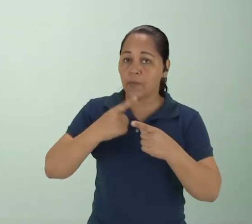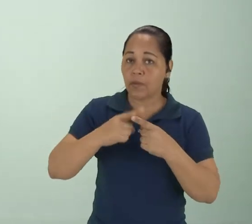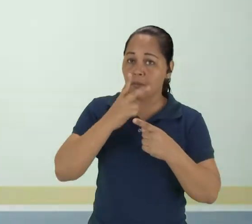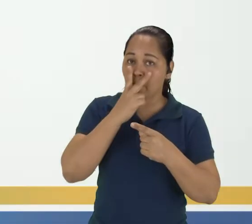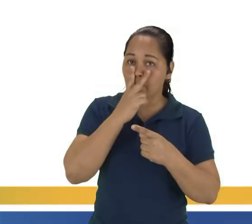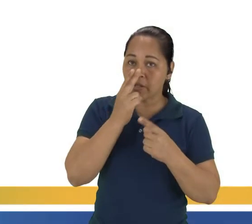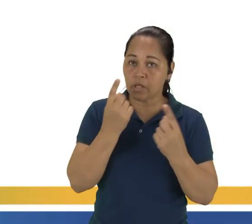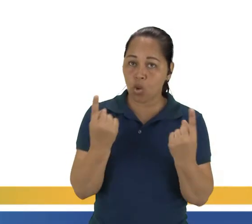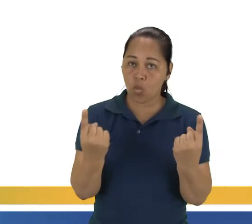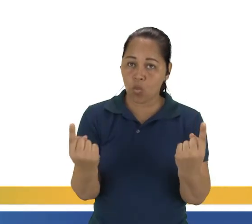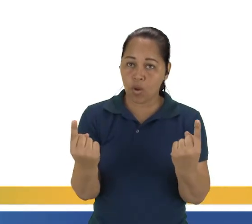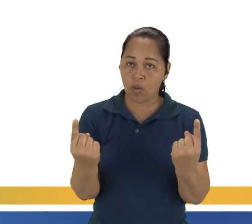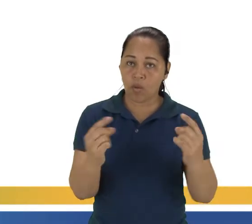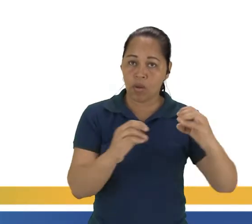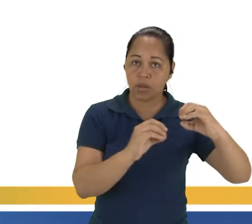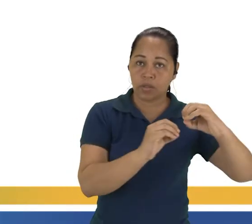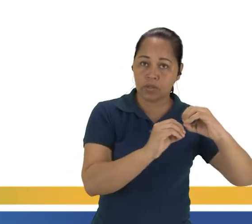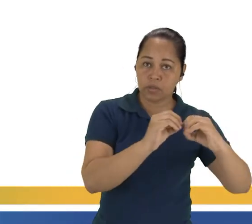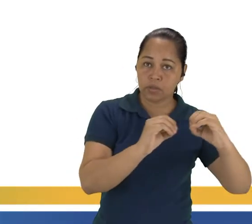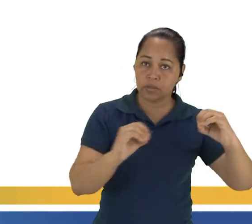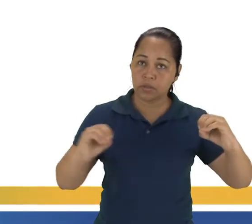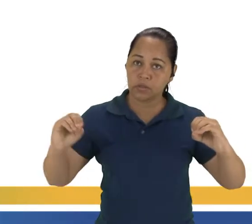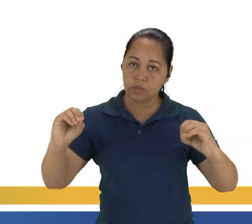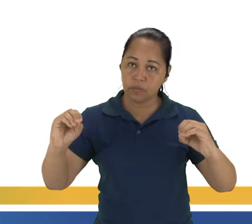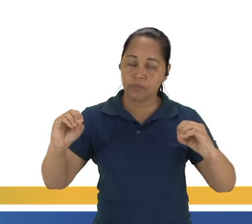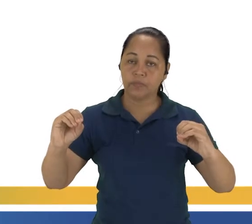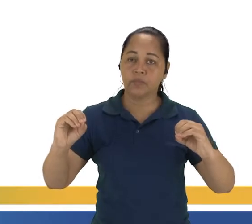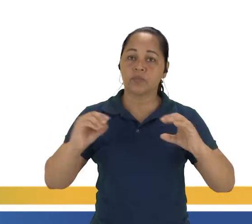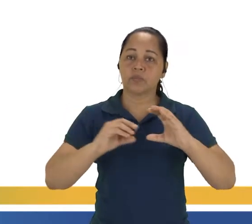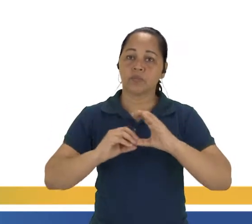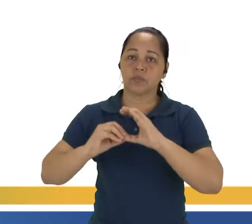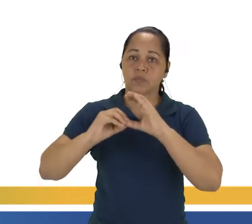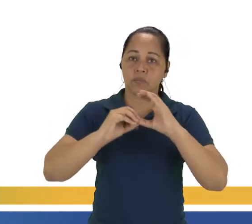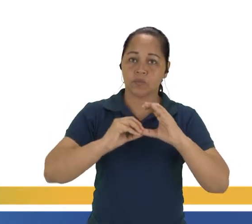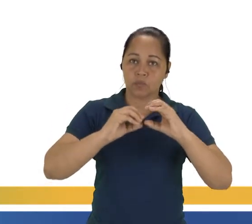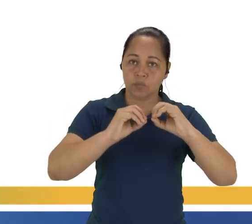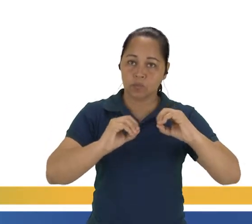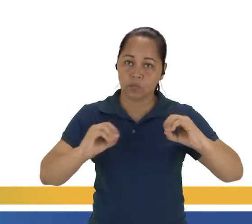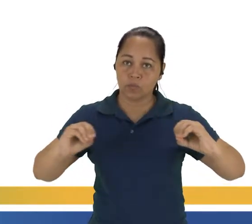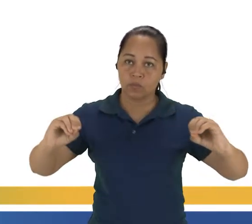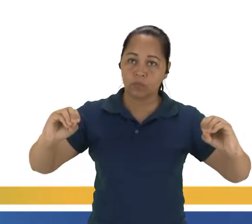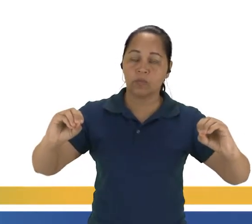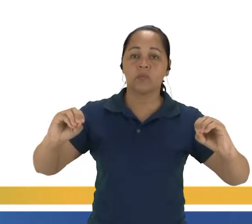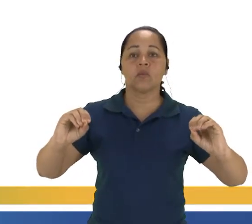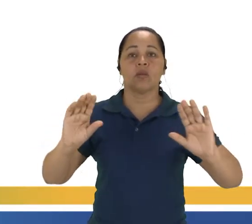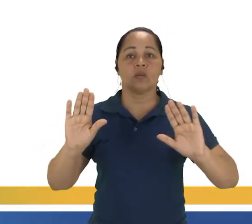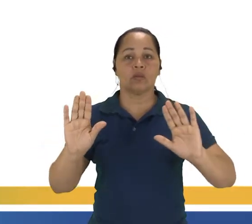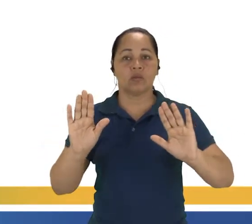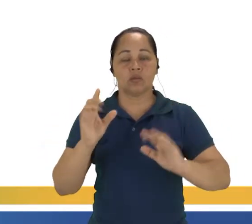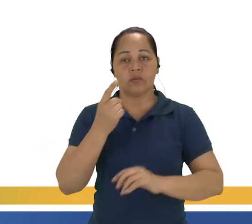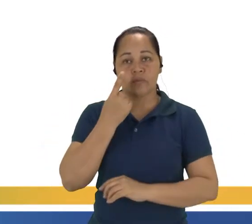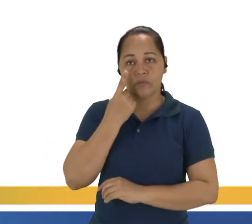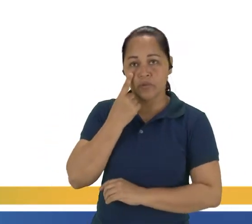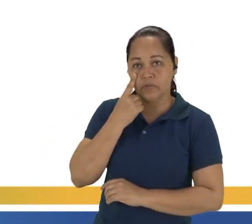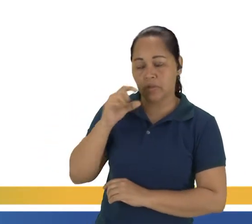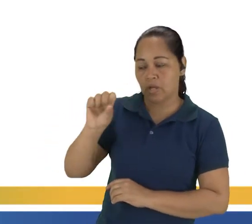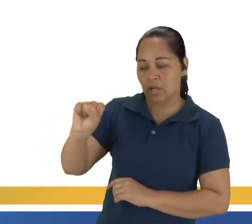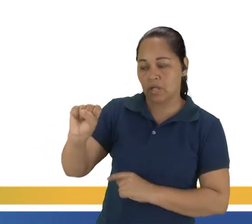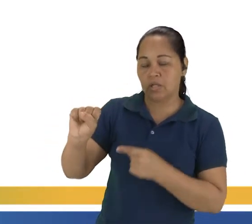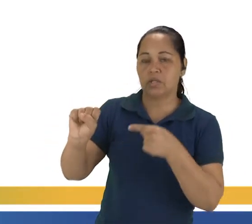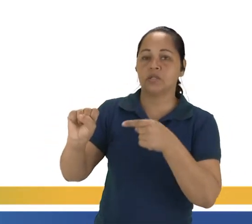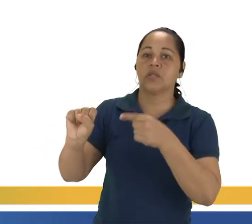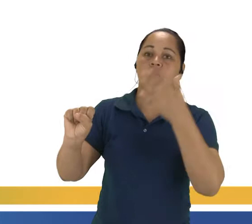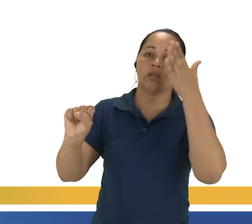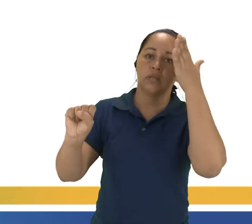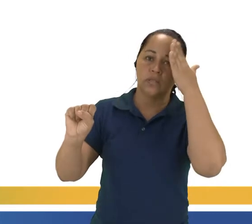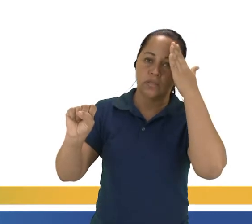genético e isso basicamente acontece na fase S. Então toda vez que você vê a fase S da intérfase,